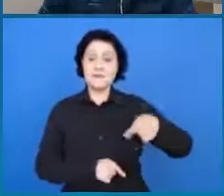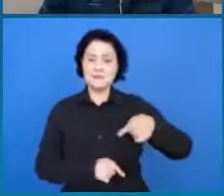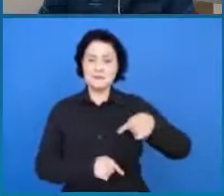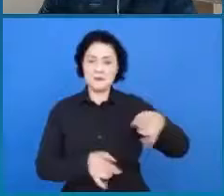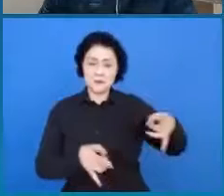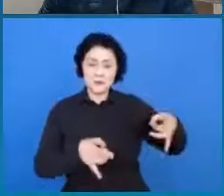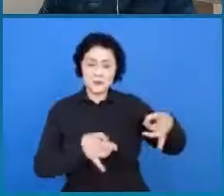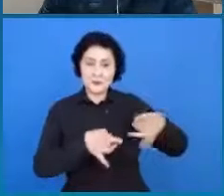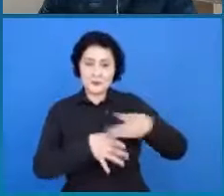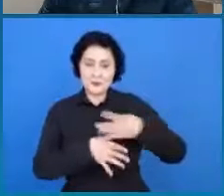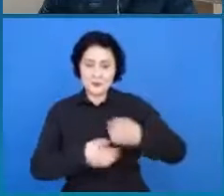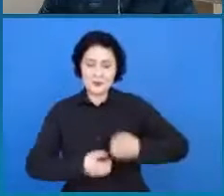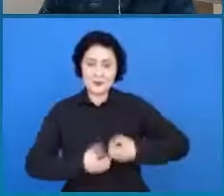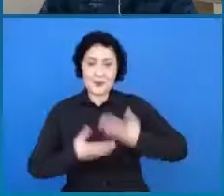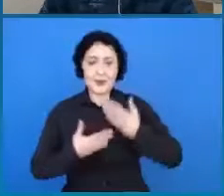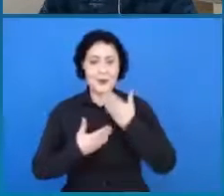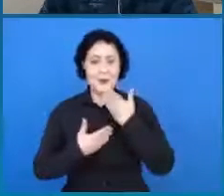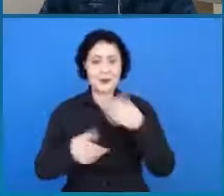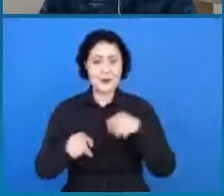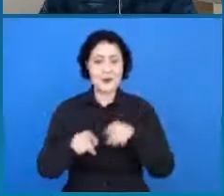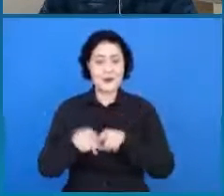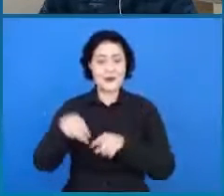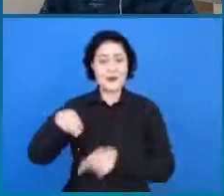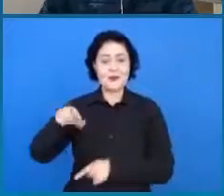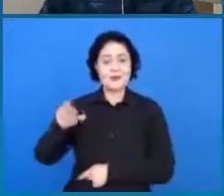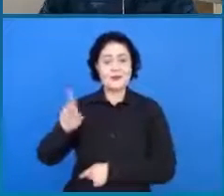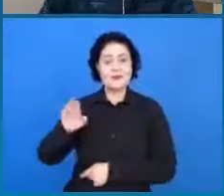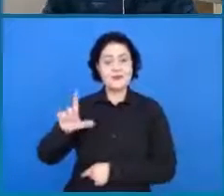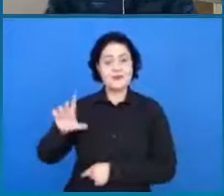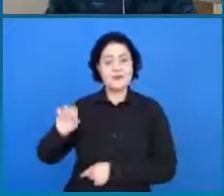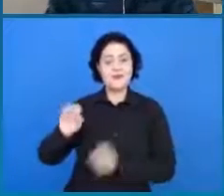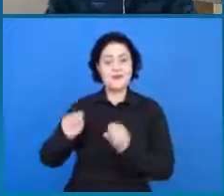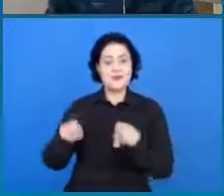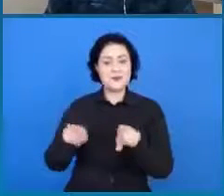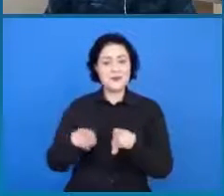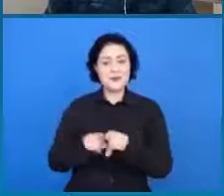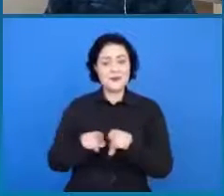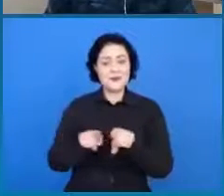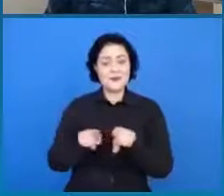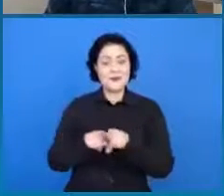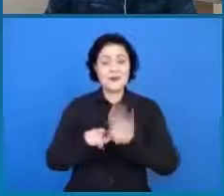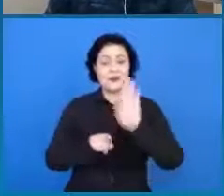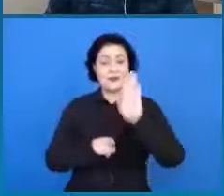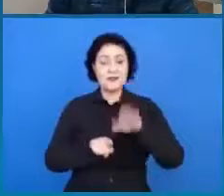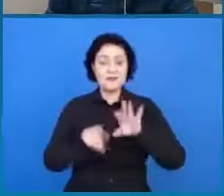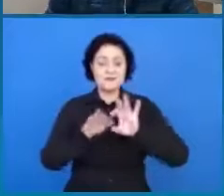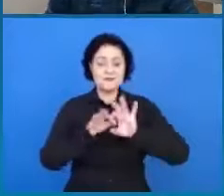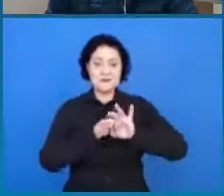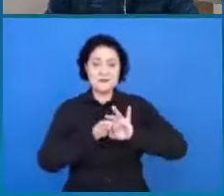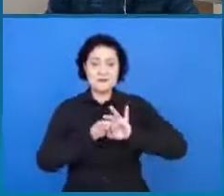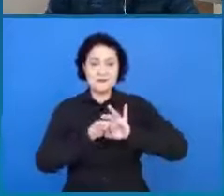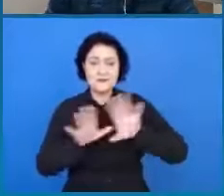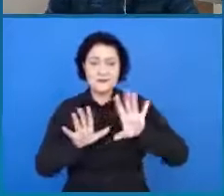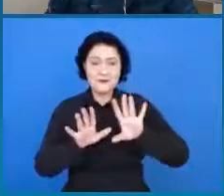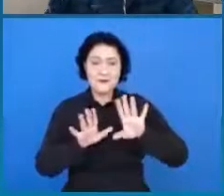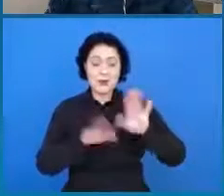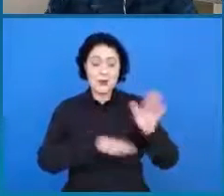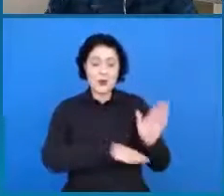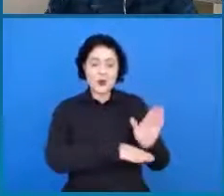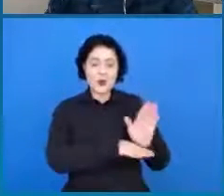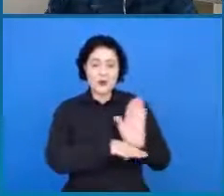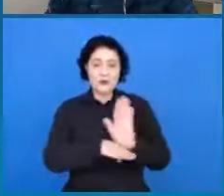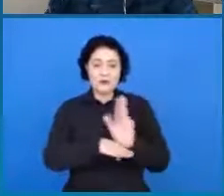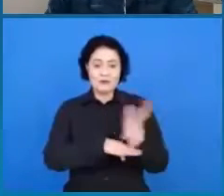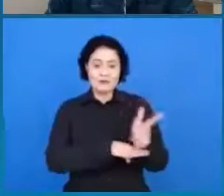conclua nós pedimos ao Marcelino que por gentileza Já solte o filme